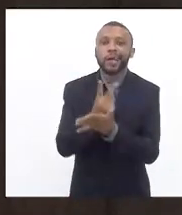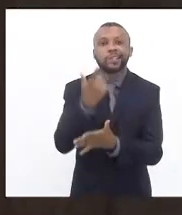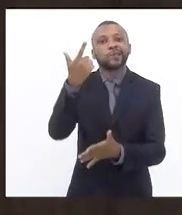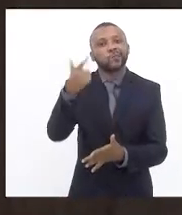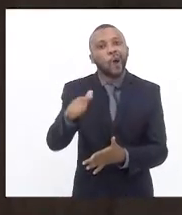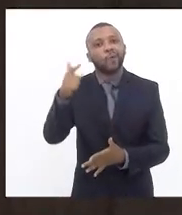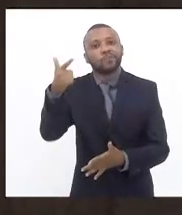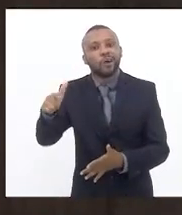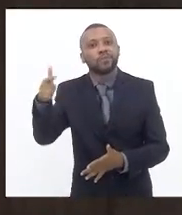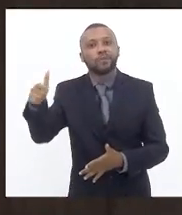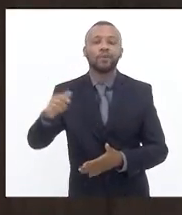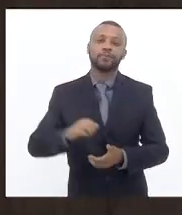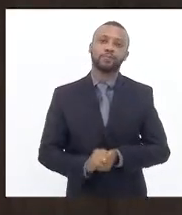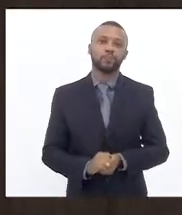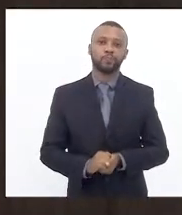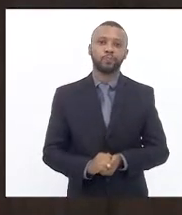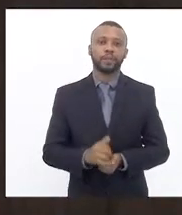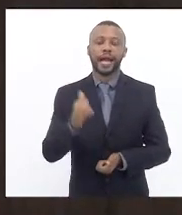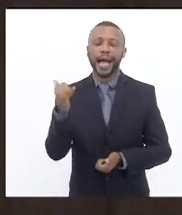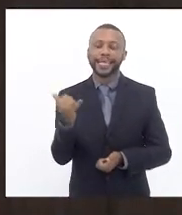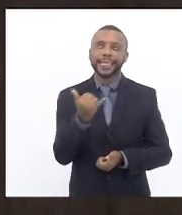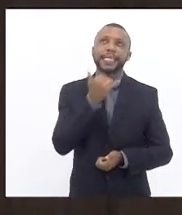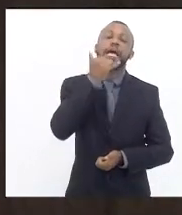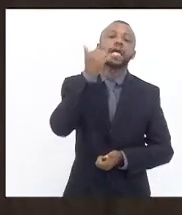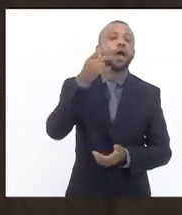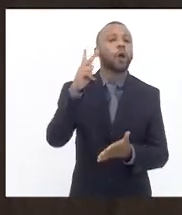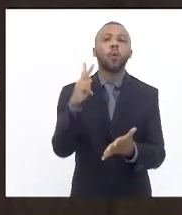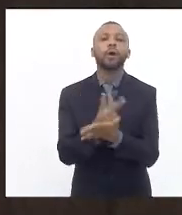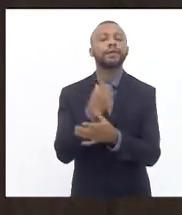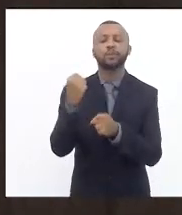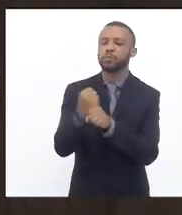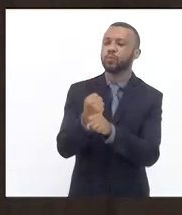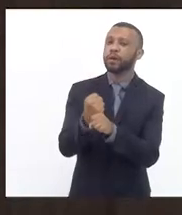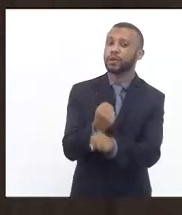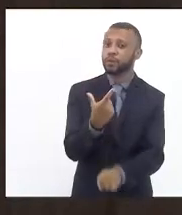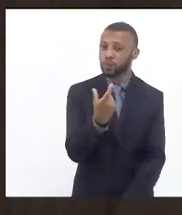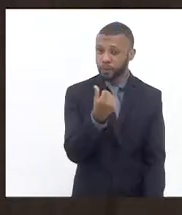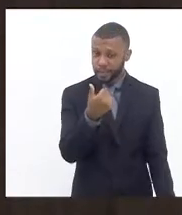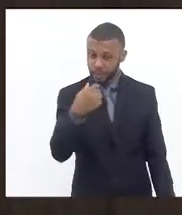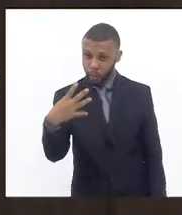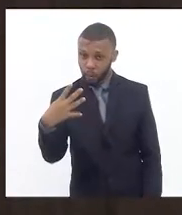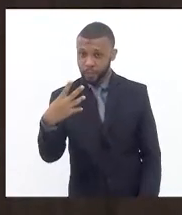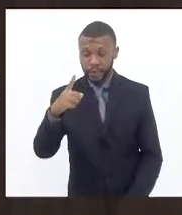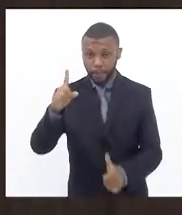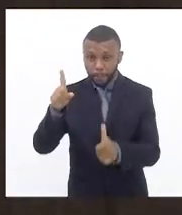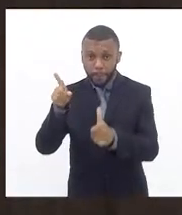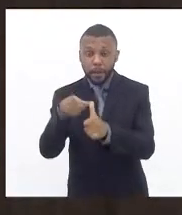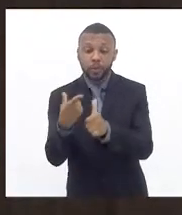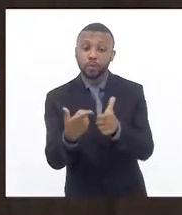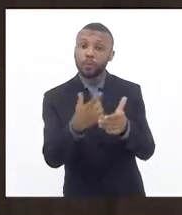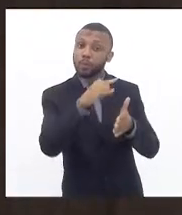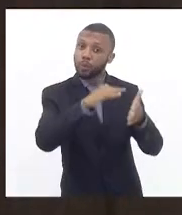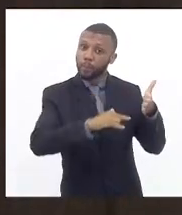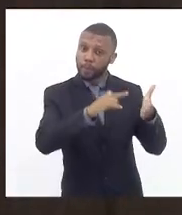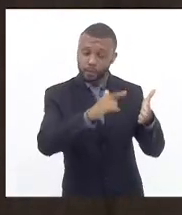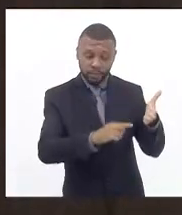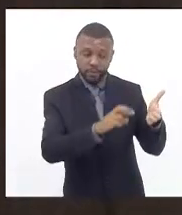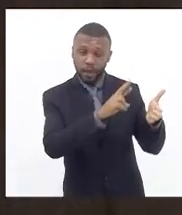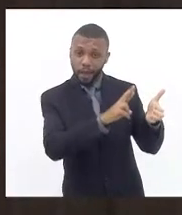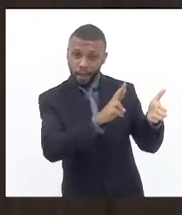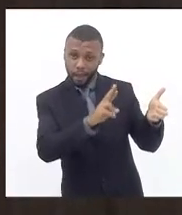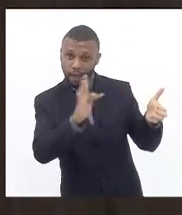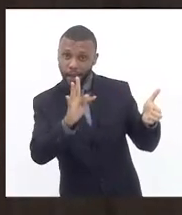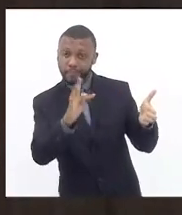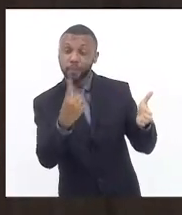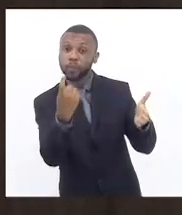a tragédia aconteceu em 2014 E desde aquele primeiro regime de recuperação fiscal a